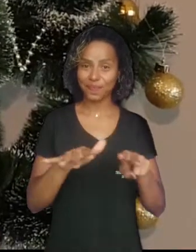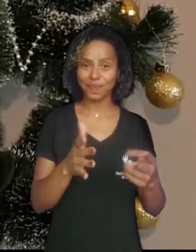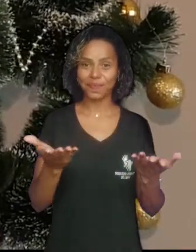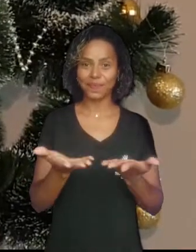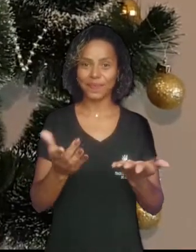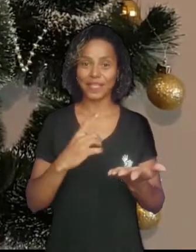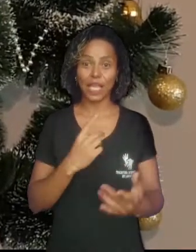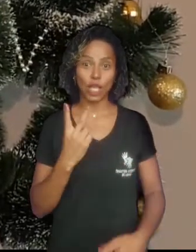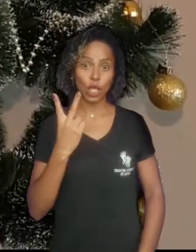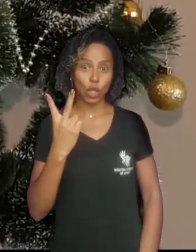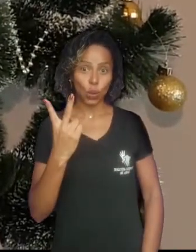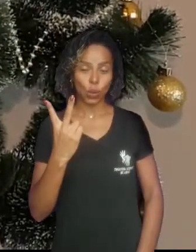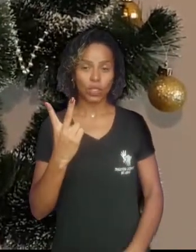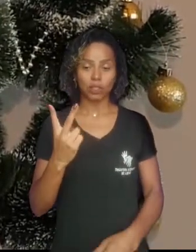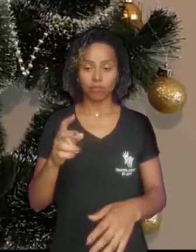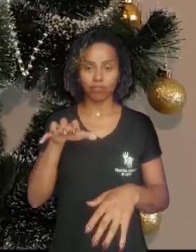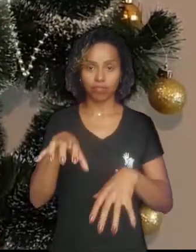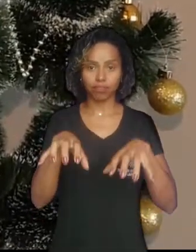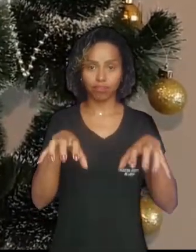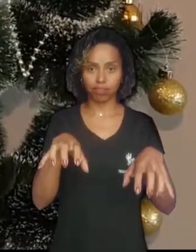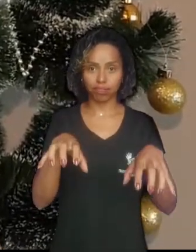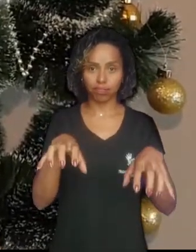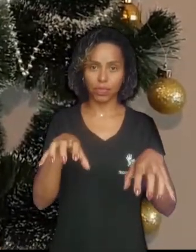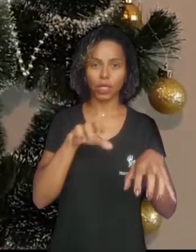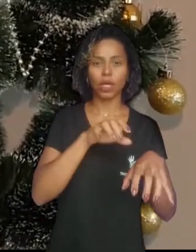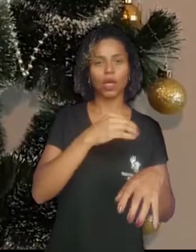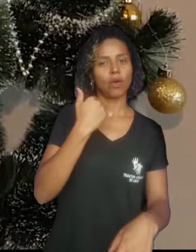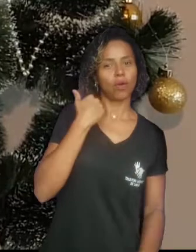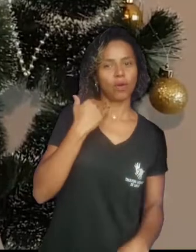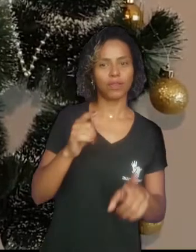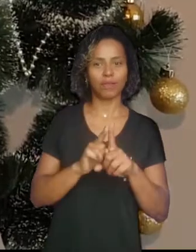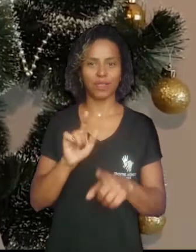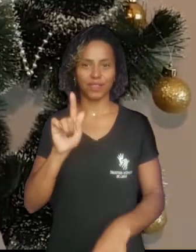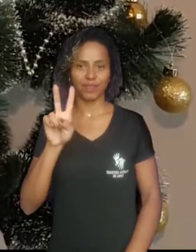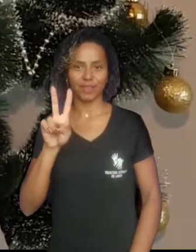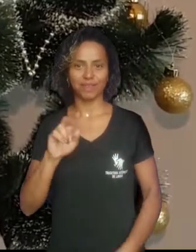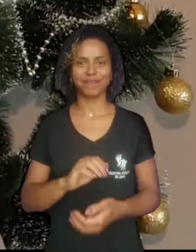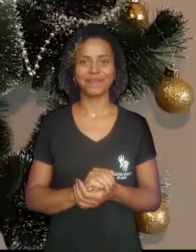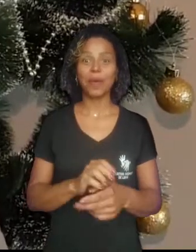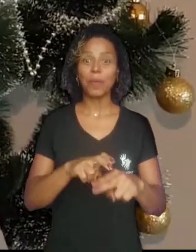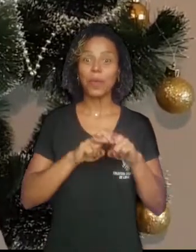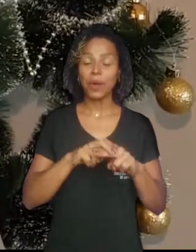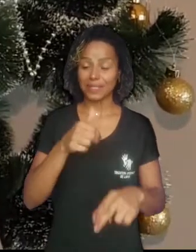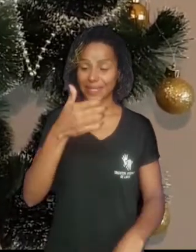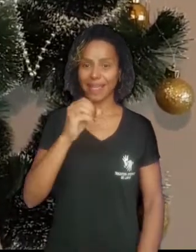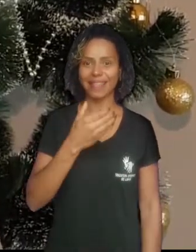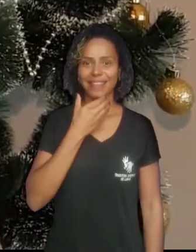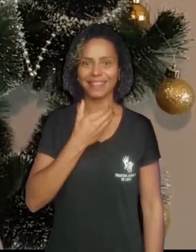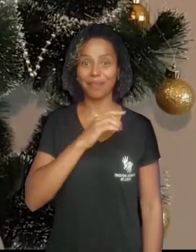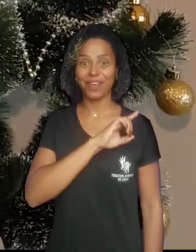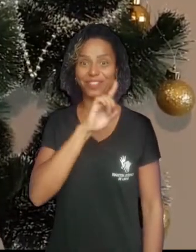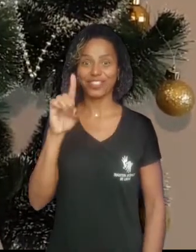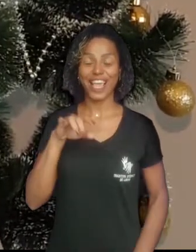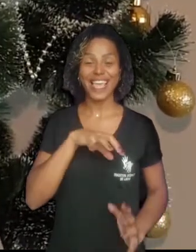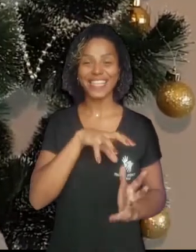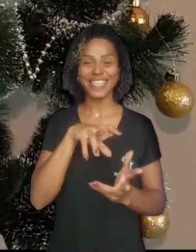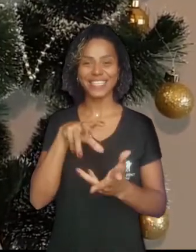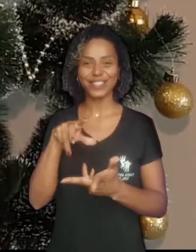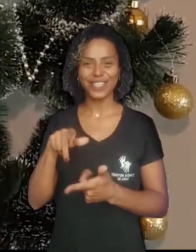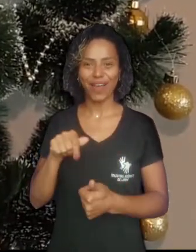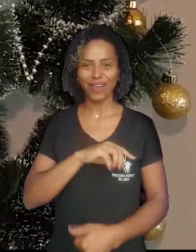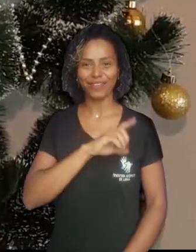na verdade interessa aos dois Campos é que nesse Dez de Dezembro é comemorado o Dia Internacional dos direitos humanos